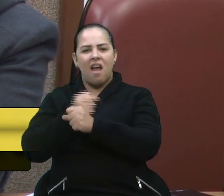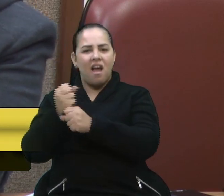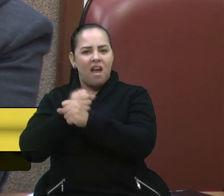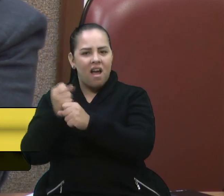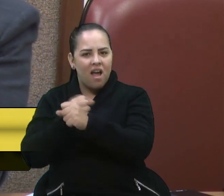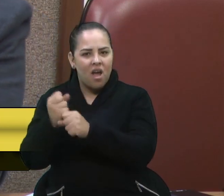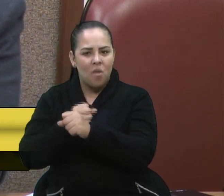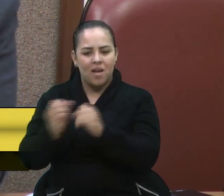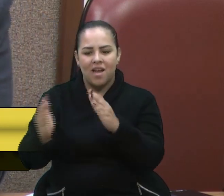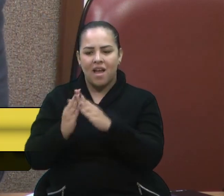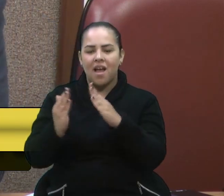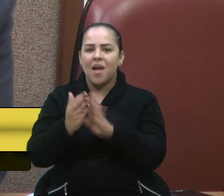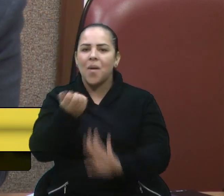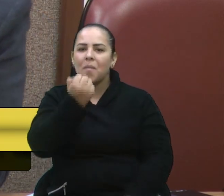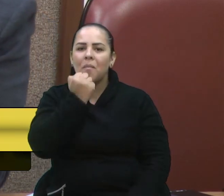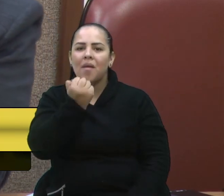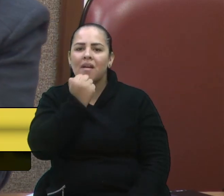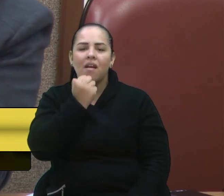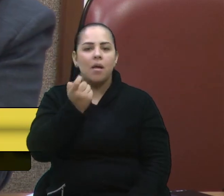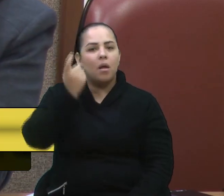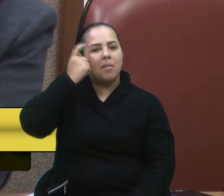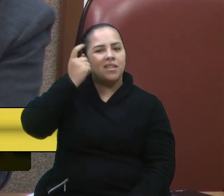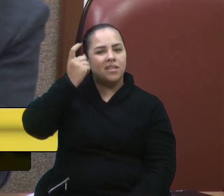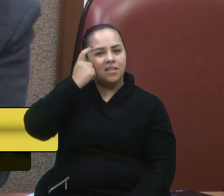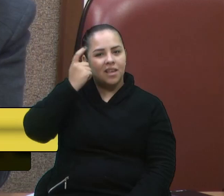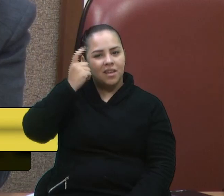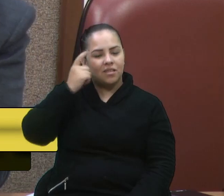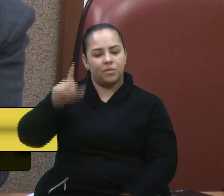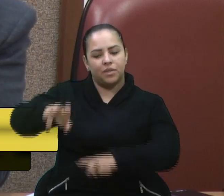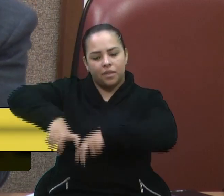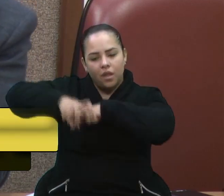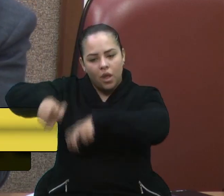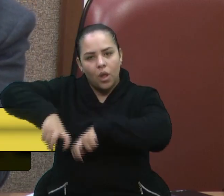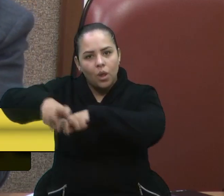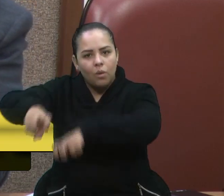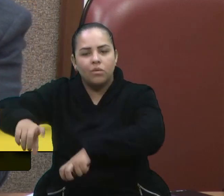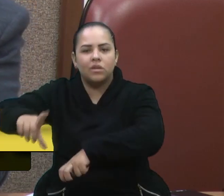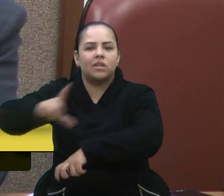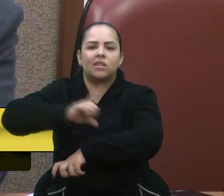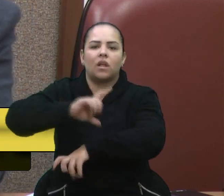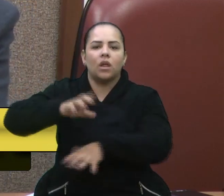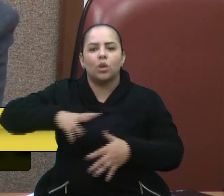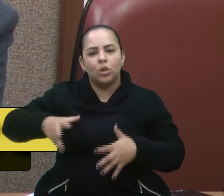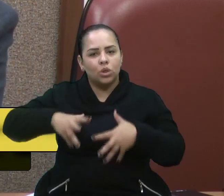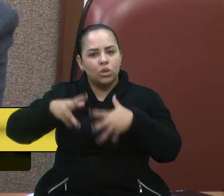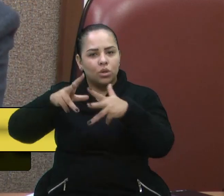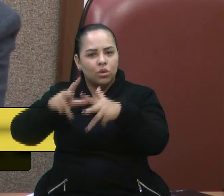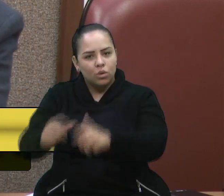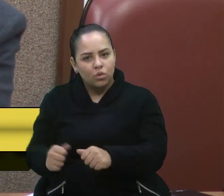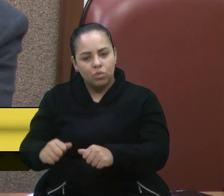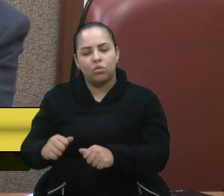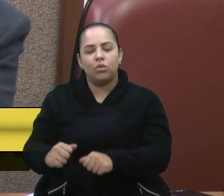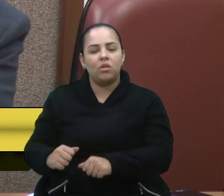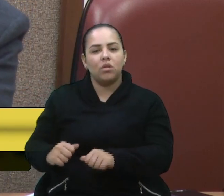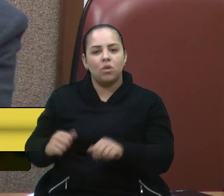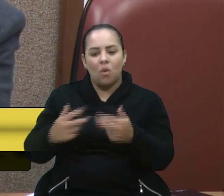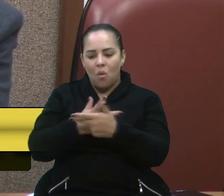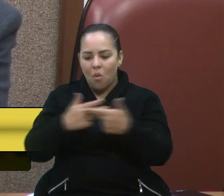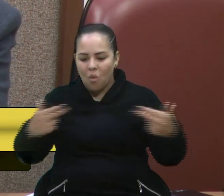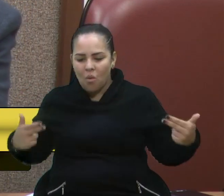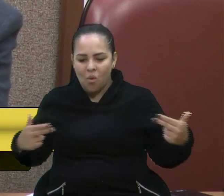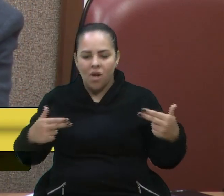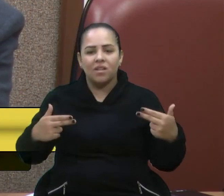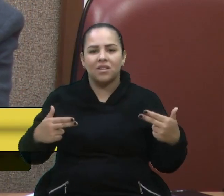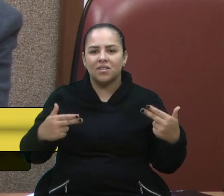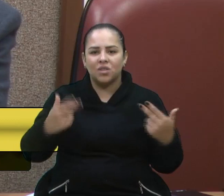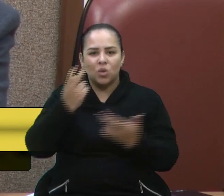no interior e a relação toda do patrimônio com o turismo, nós temos aí uma